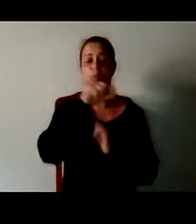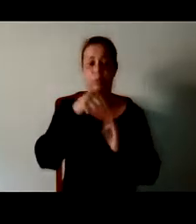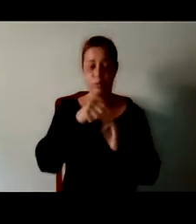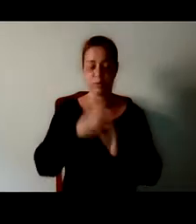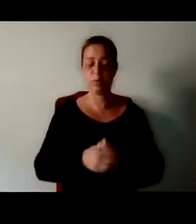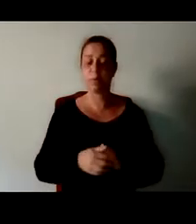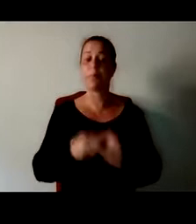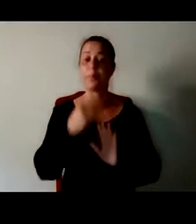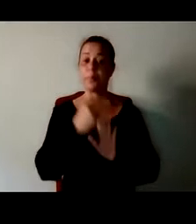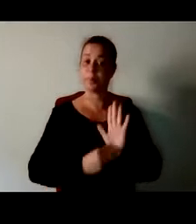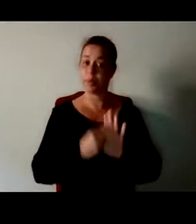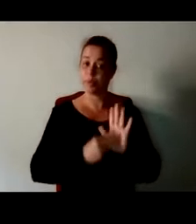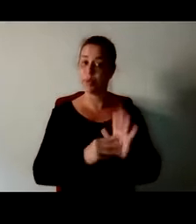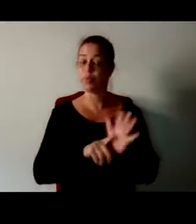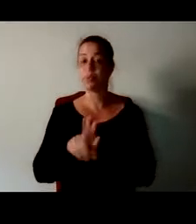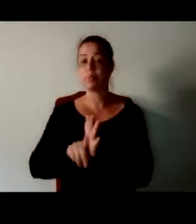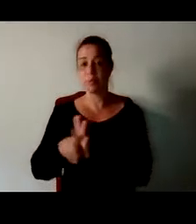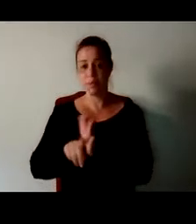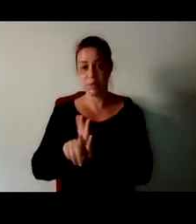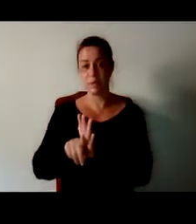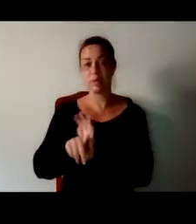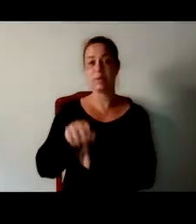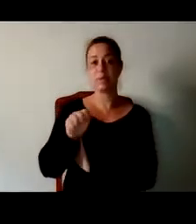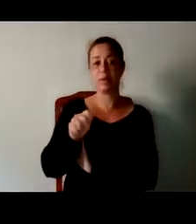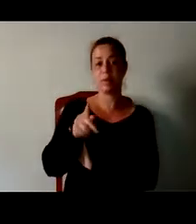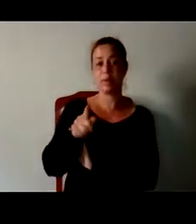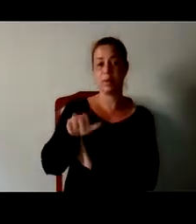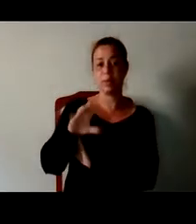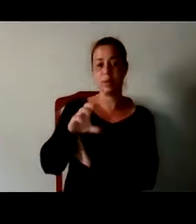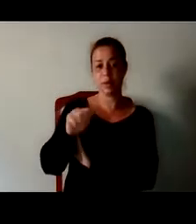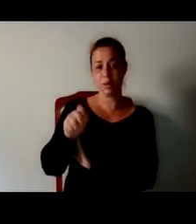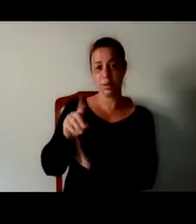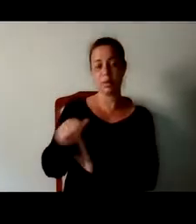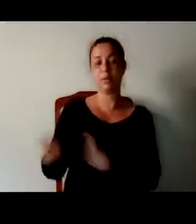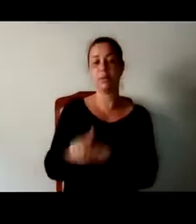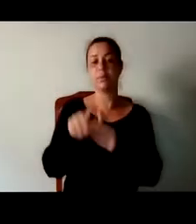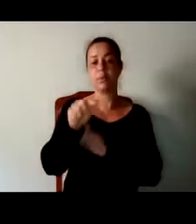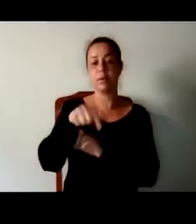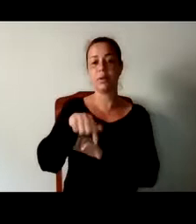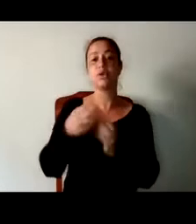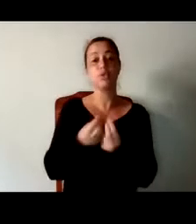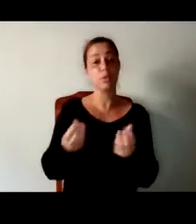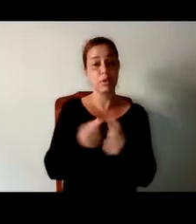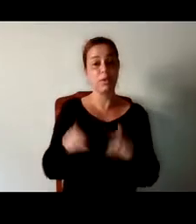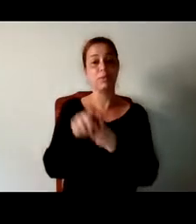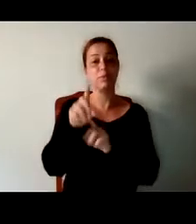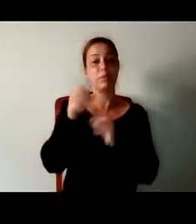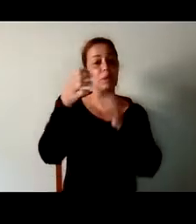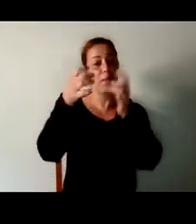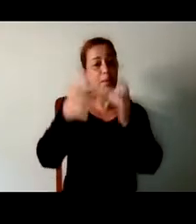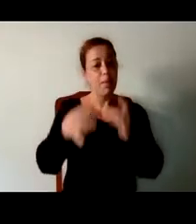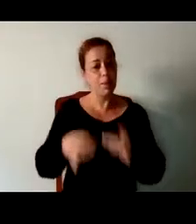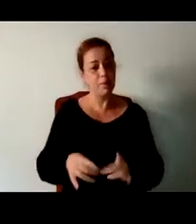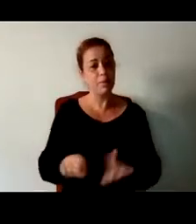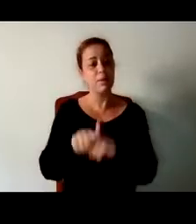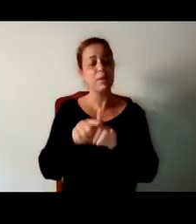Metodologia. Quanto à pesquisa, ela será aplicada, qualitativa, descritiva e participante. E o que